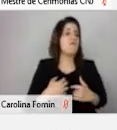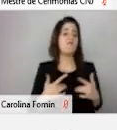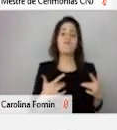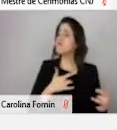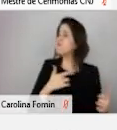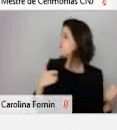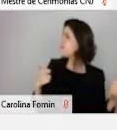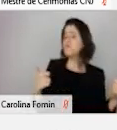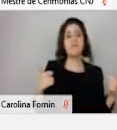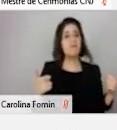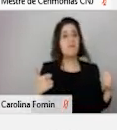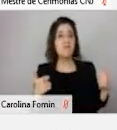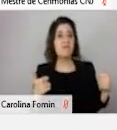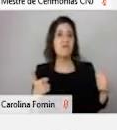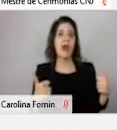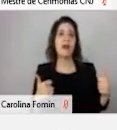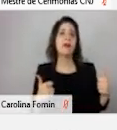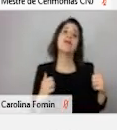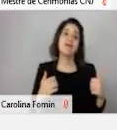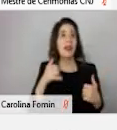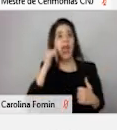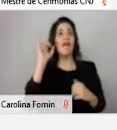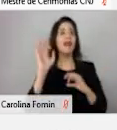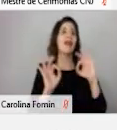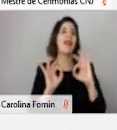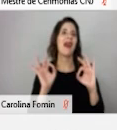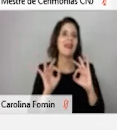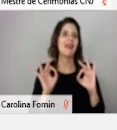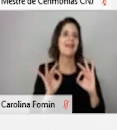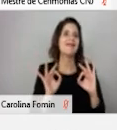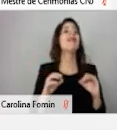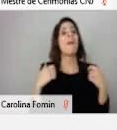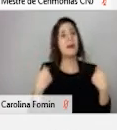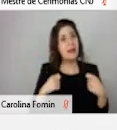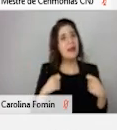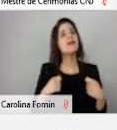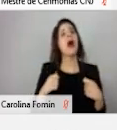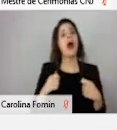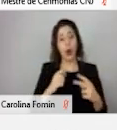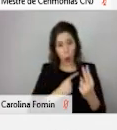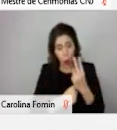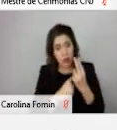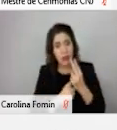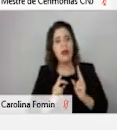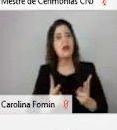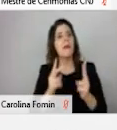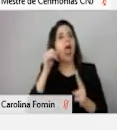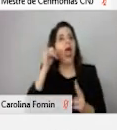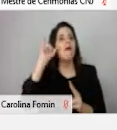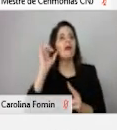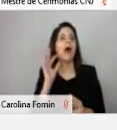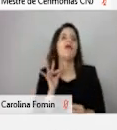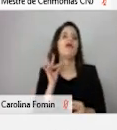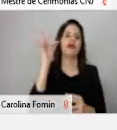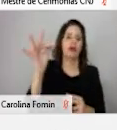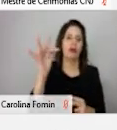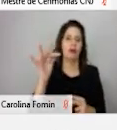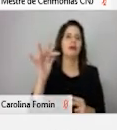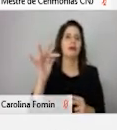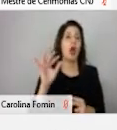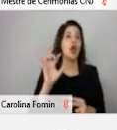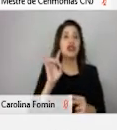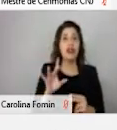medicina do futuro. Espera-se que nós sejamos capazes de promover o bem-estar e não só promover o tempo neutro aqui, que é o que a gente procura